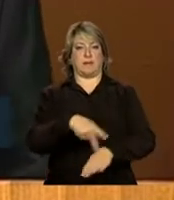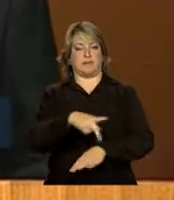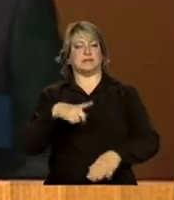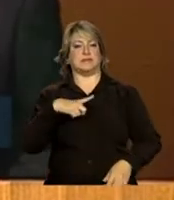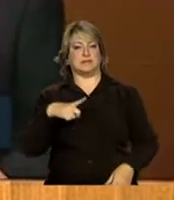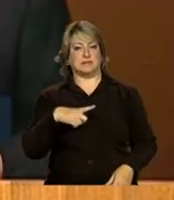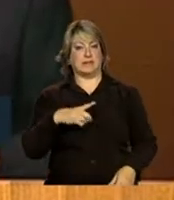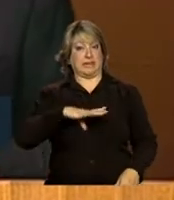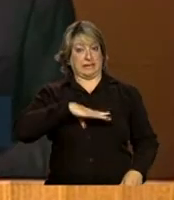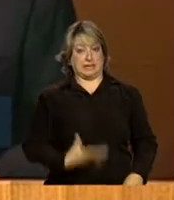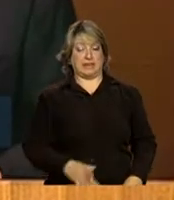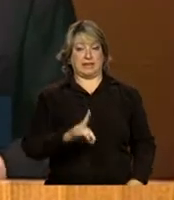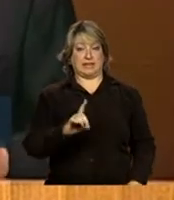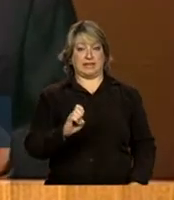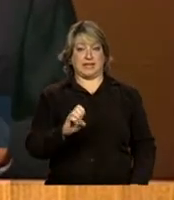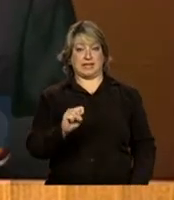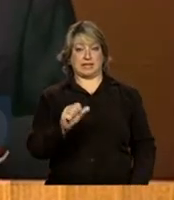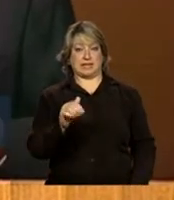Desafios que